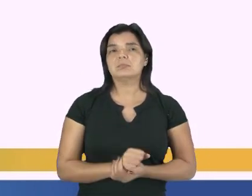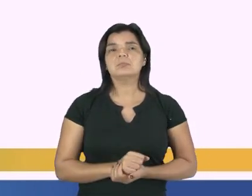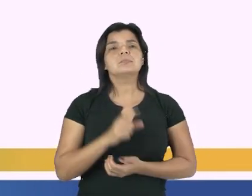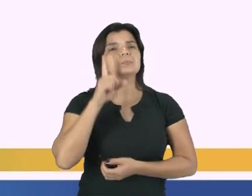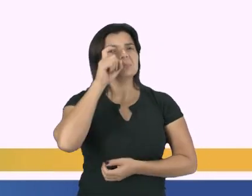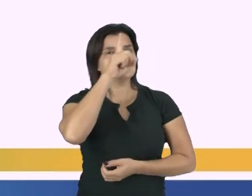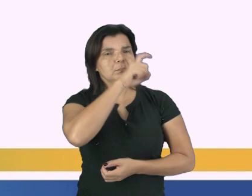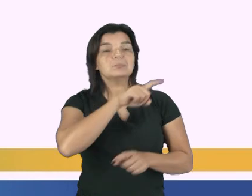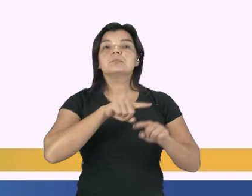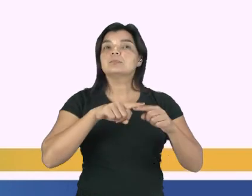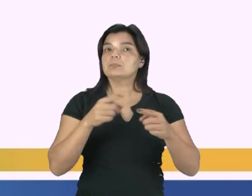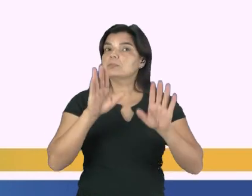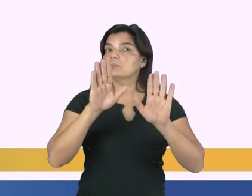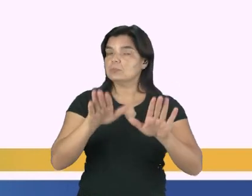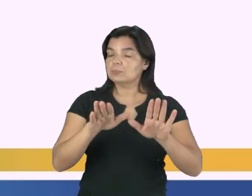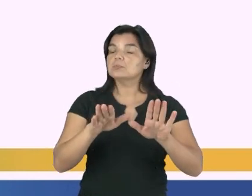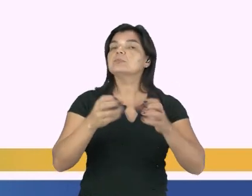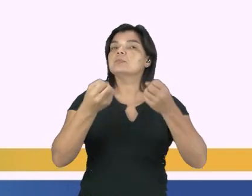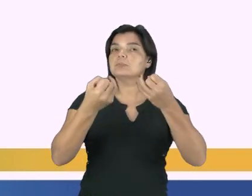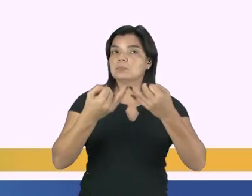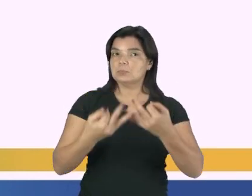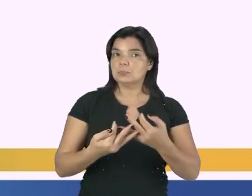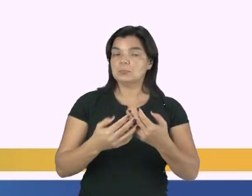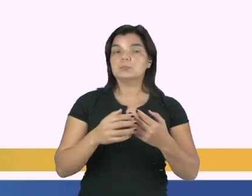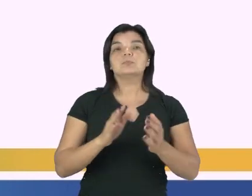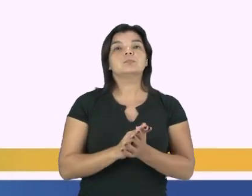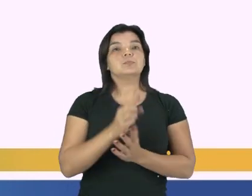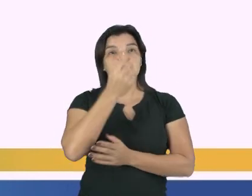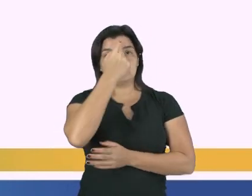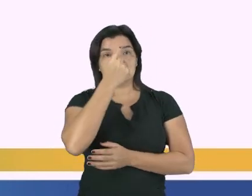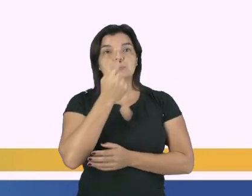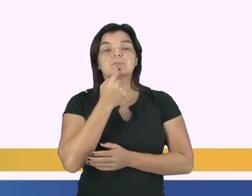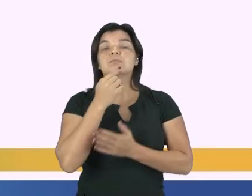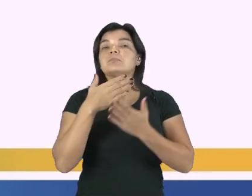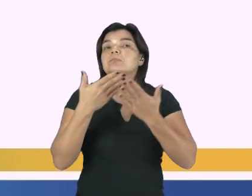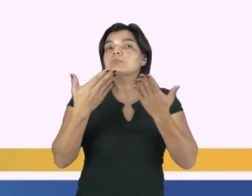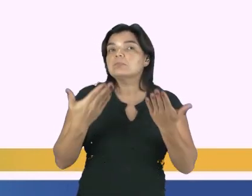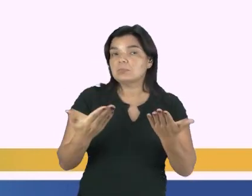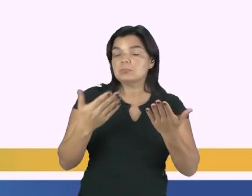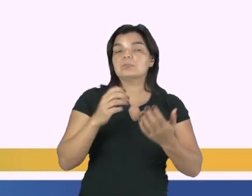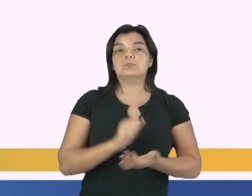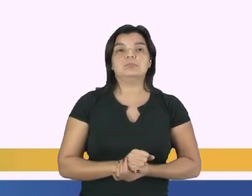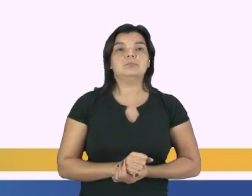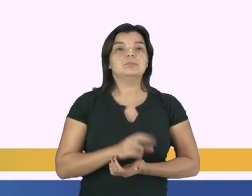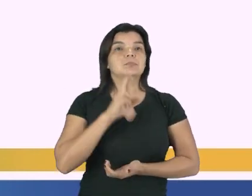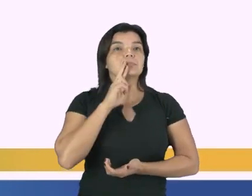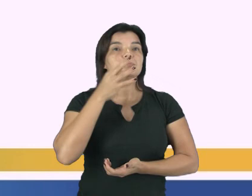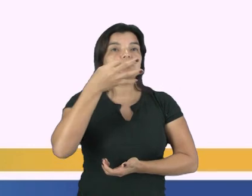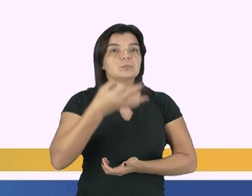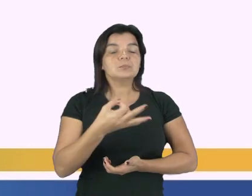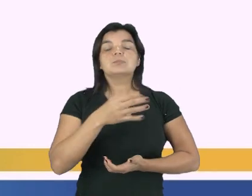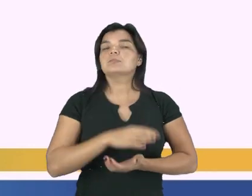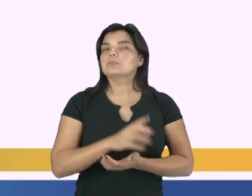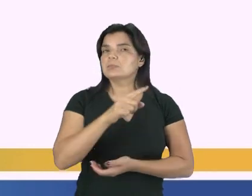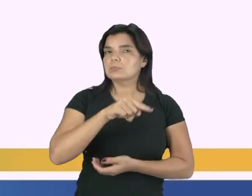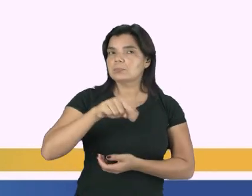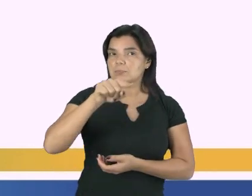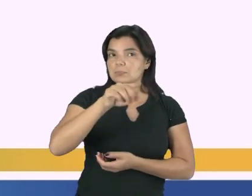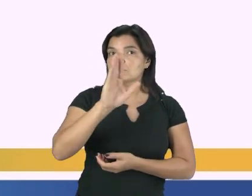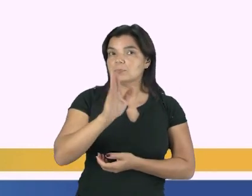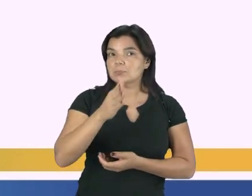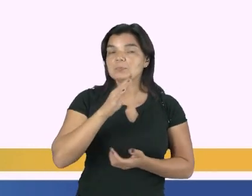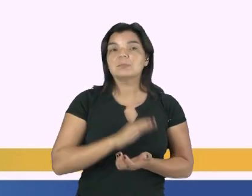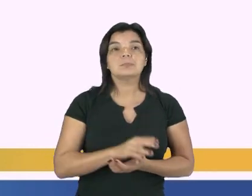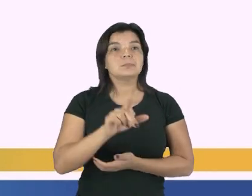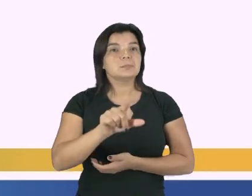mais complicado, mas eu já dei uma deixa no próprio desenho de qual relação tem com as alternativas. E aí, você fez a sua